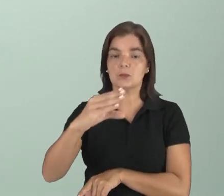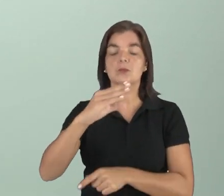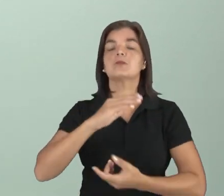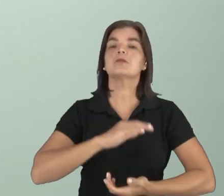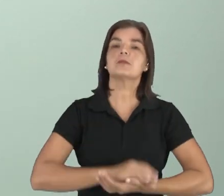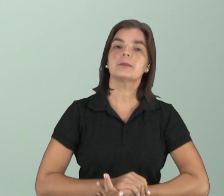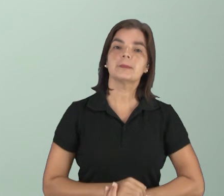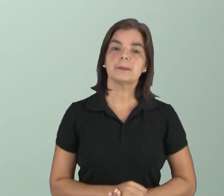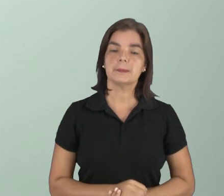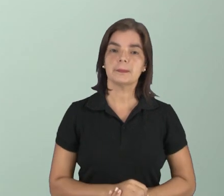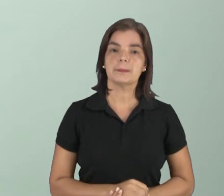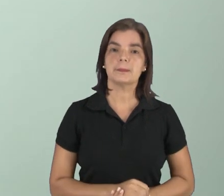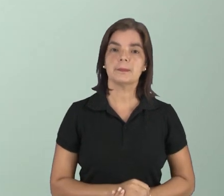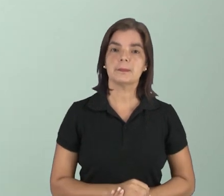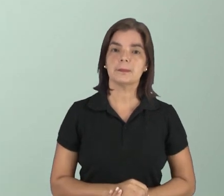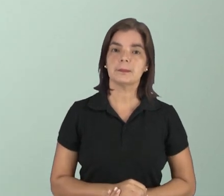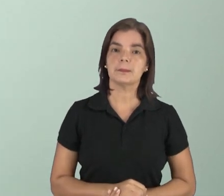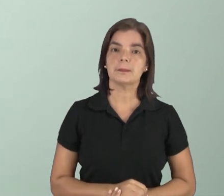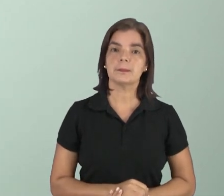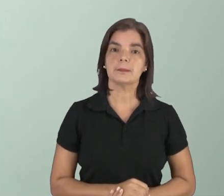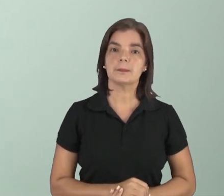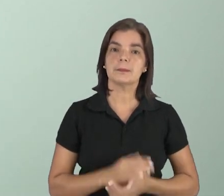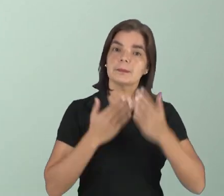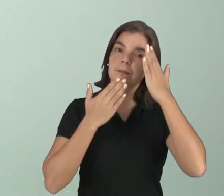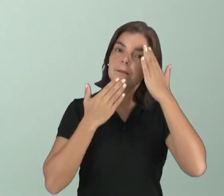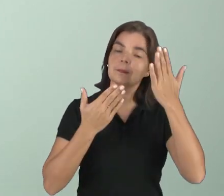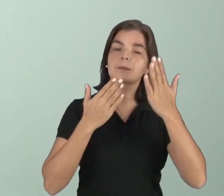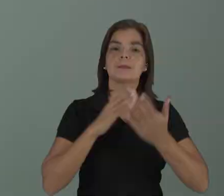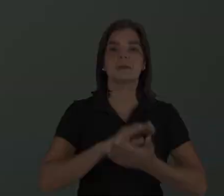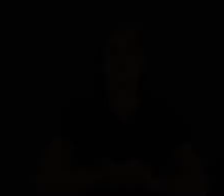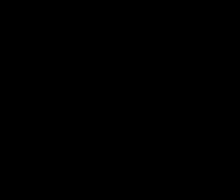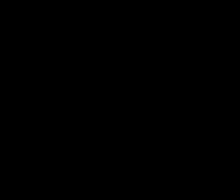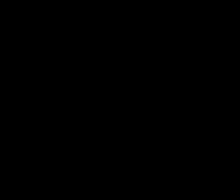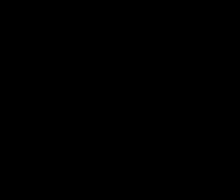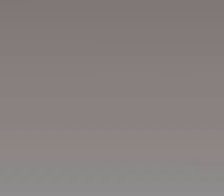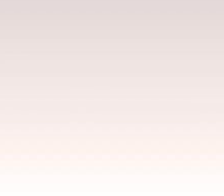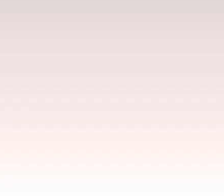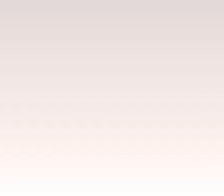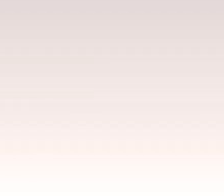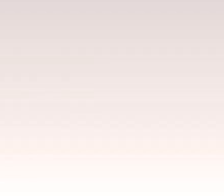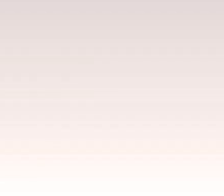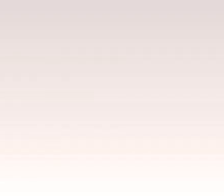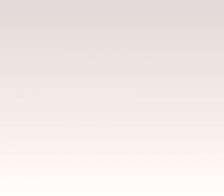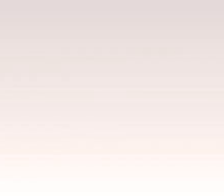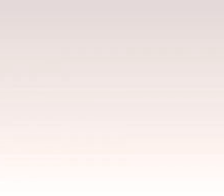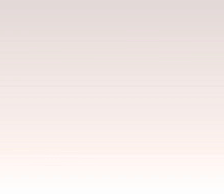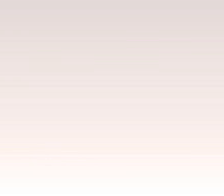eduque.ce.ac.gov.br. Obrigada!